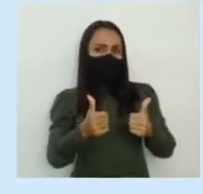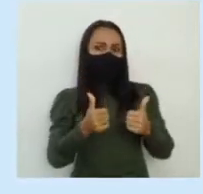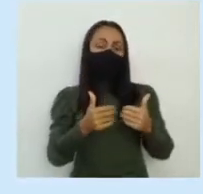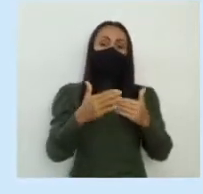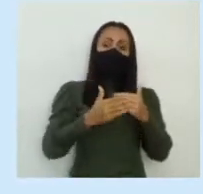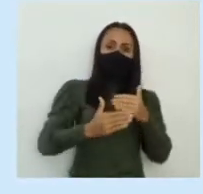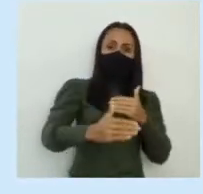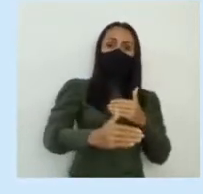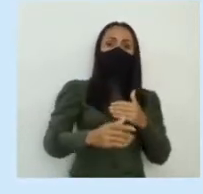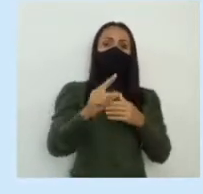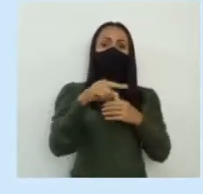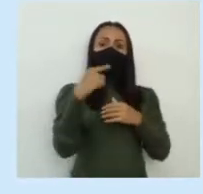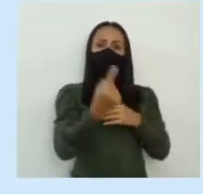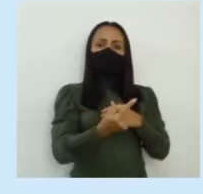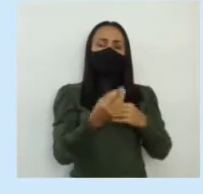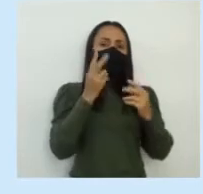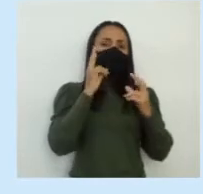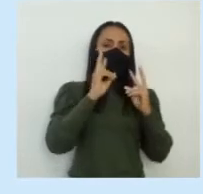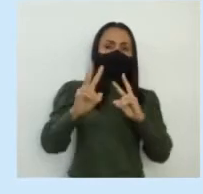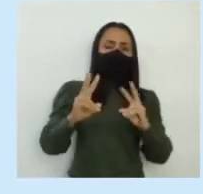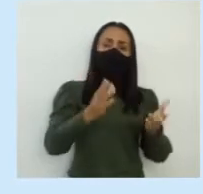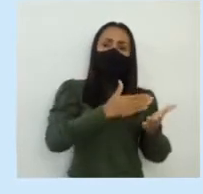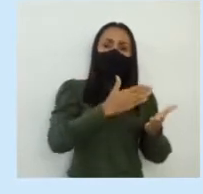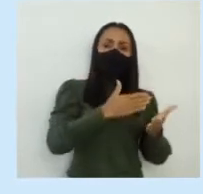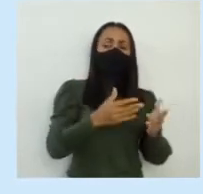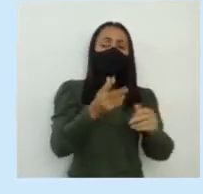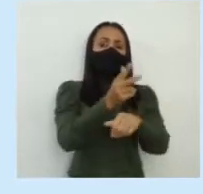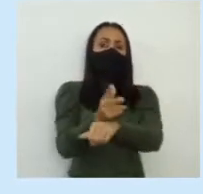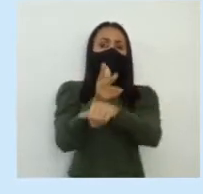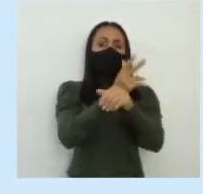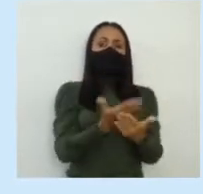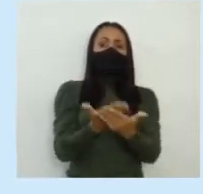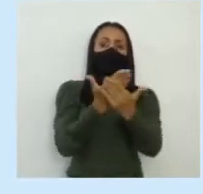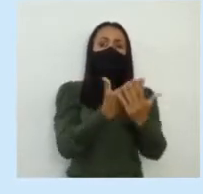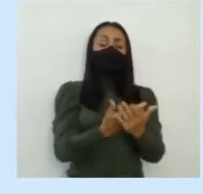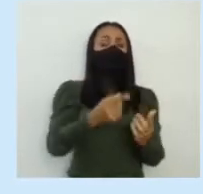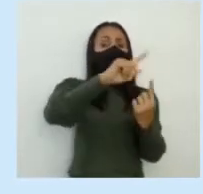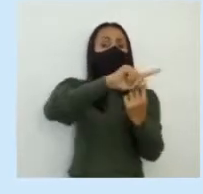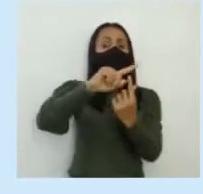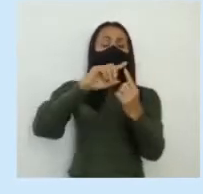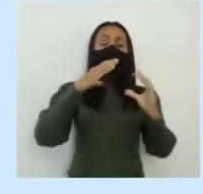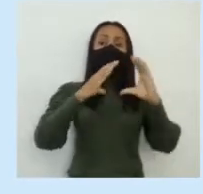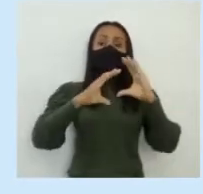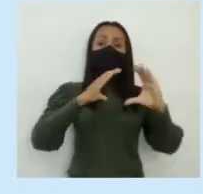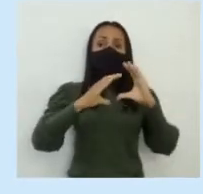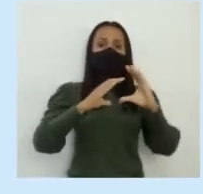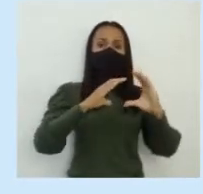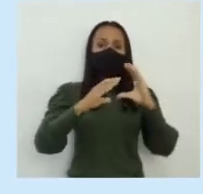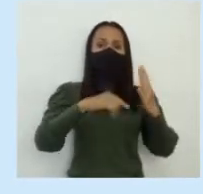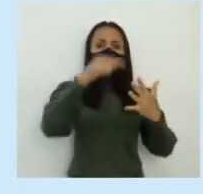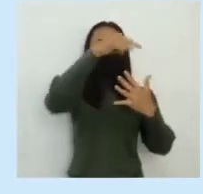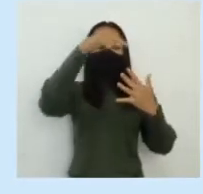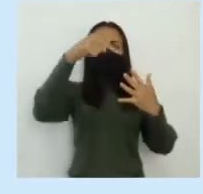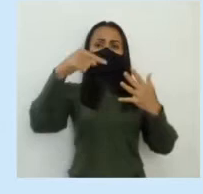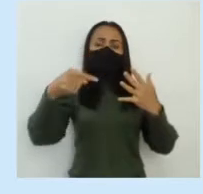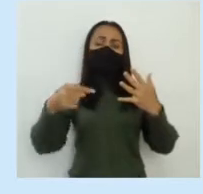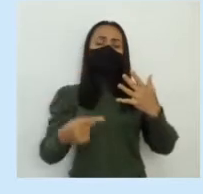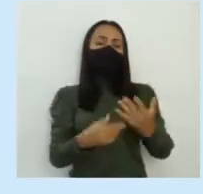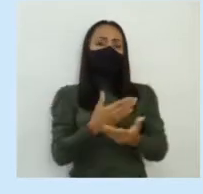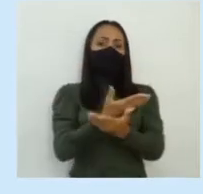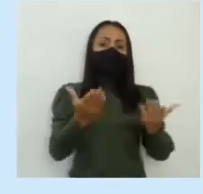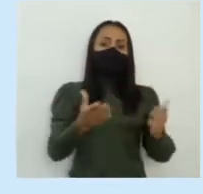início vocês viram um pouquinho no e-book e na videoaula também sobre os tipos de comunicação, os componentes, os elementos,